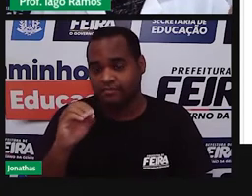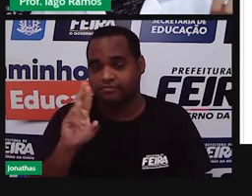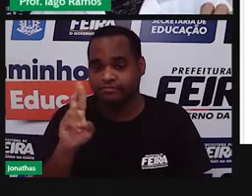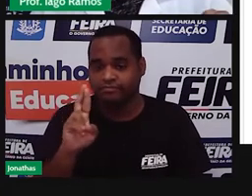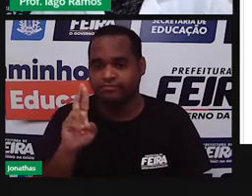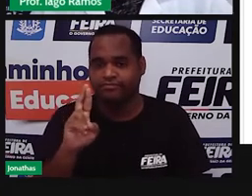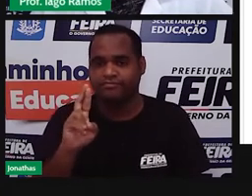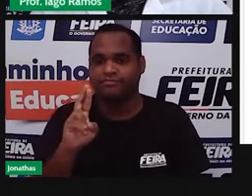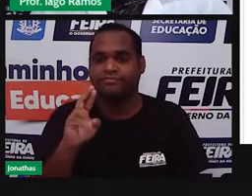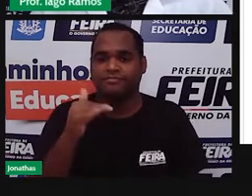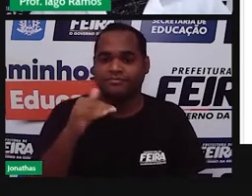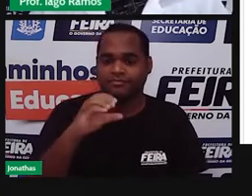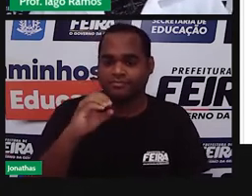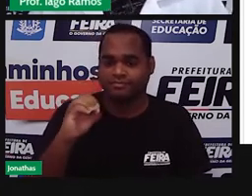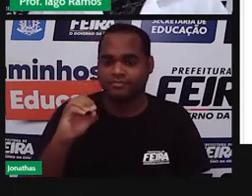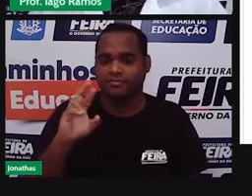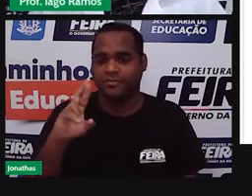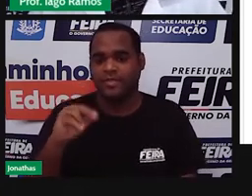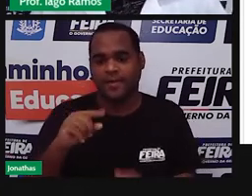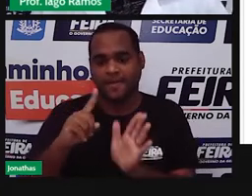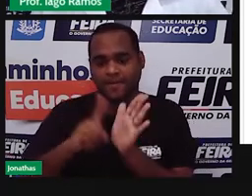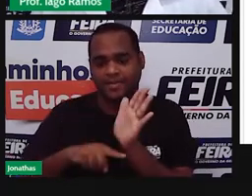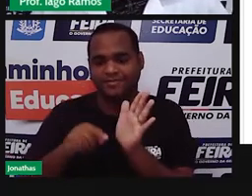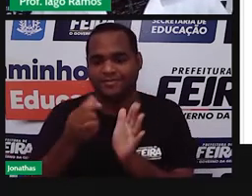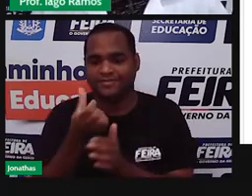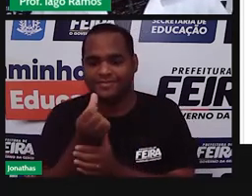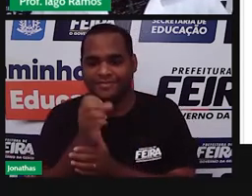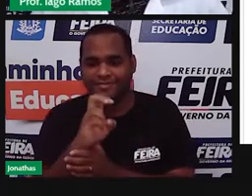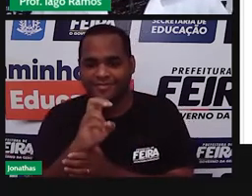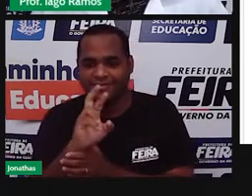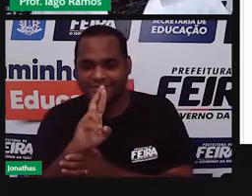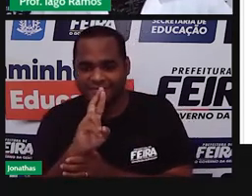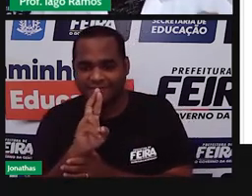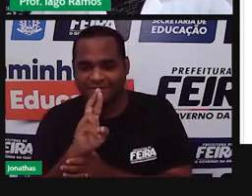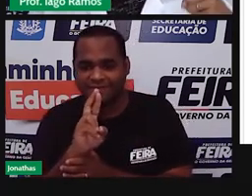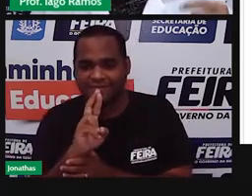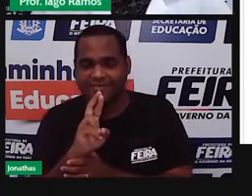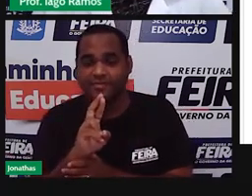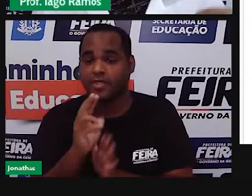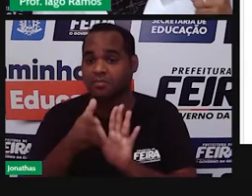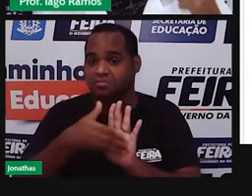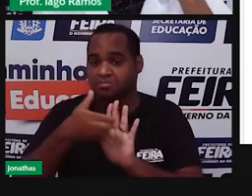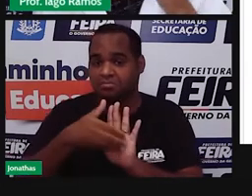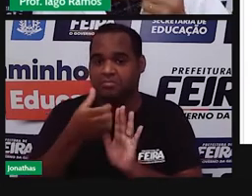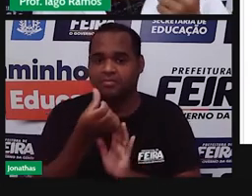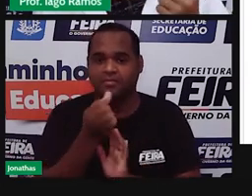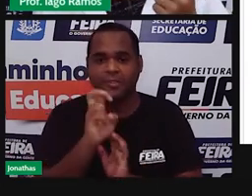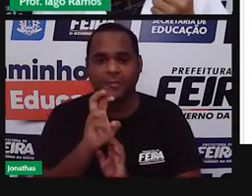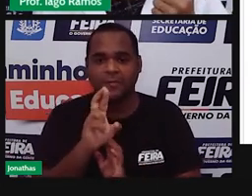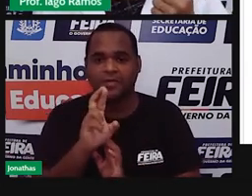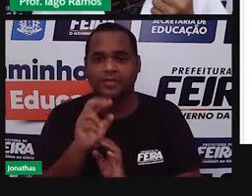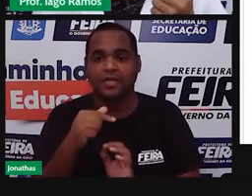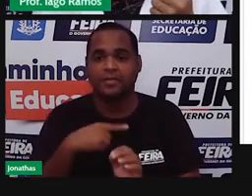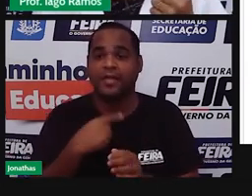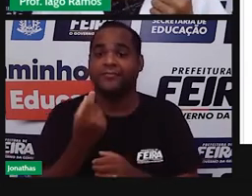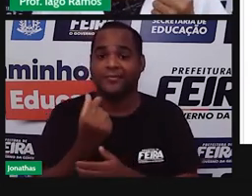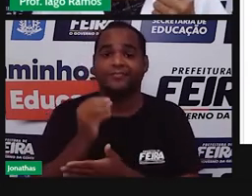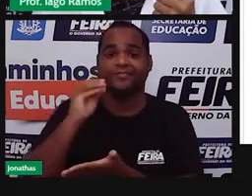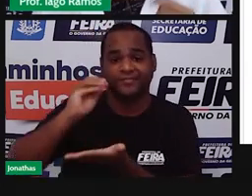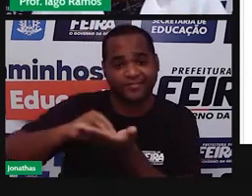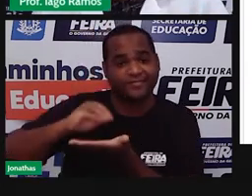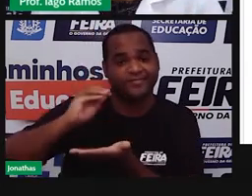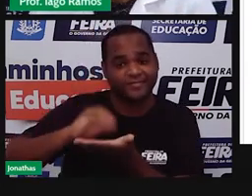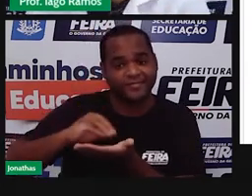vou lá, tiro os 65, né? Só que eu ainda continuo devendo. Se